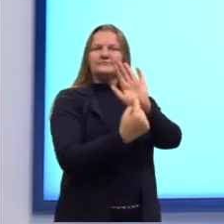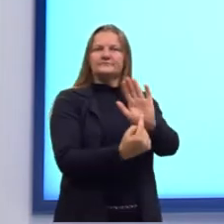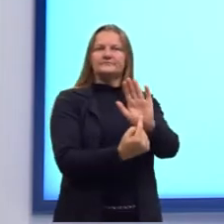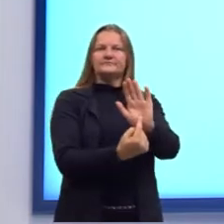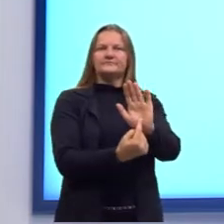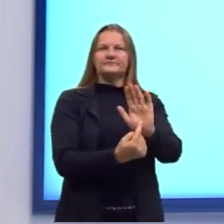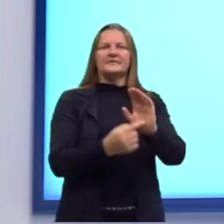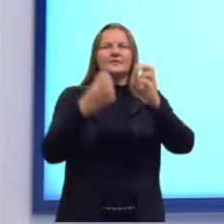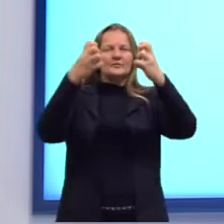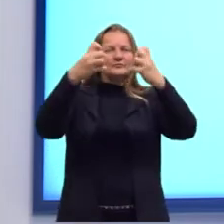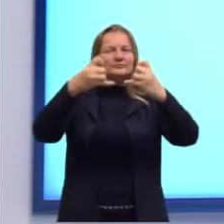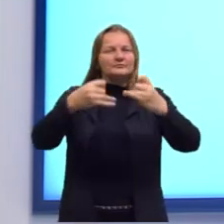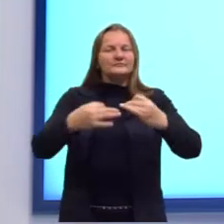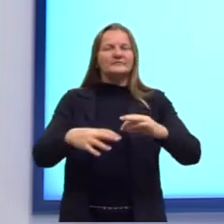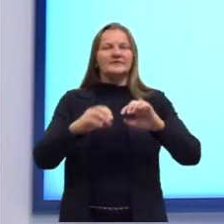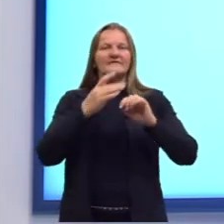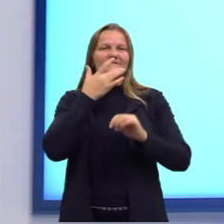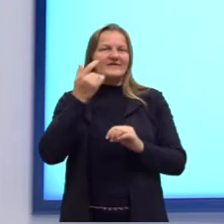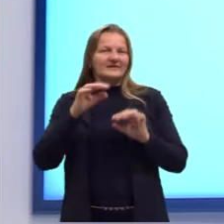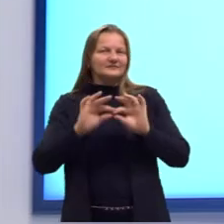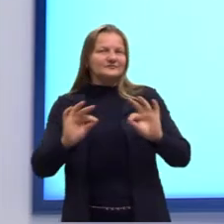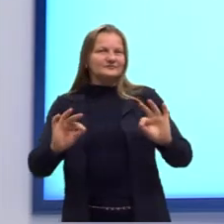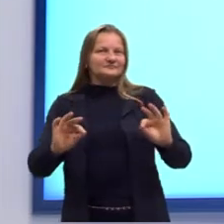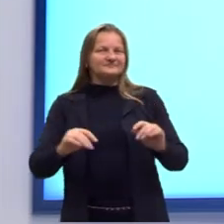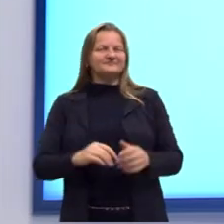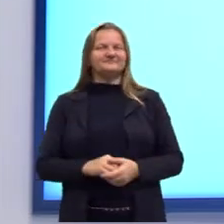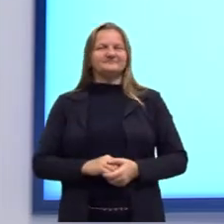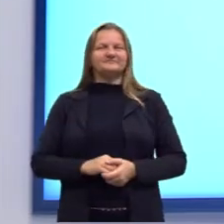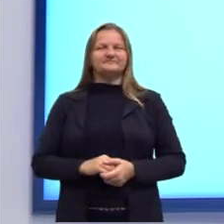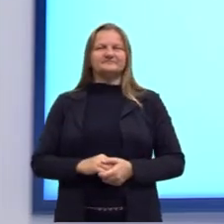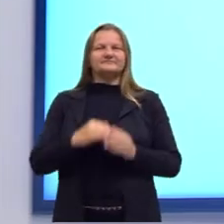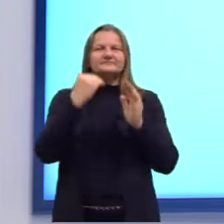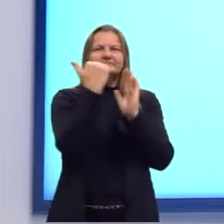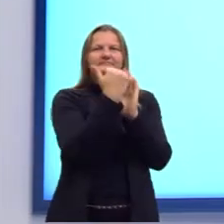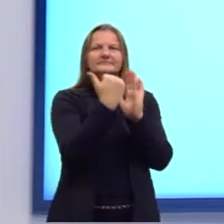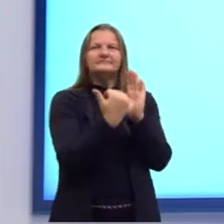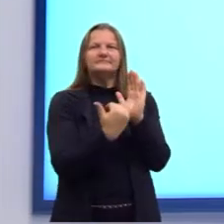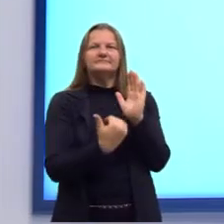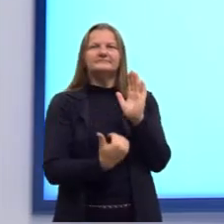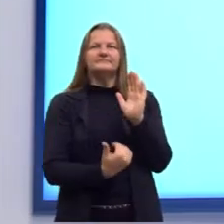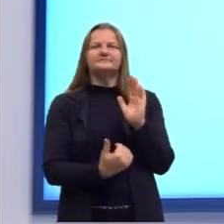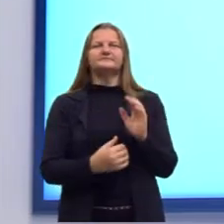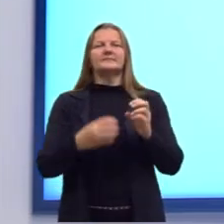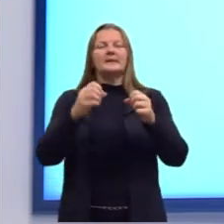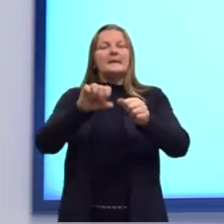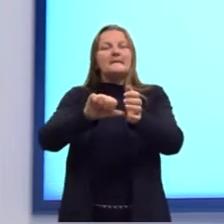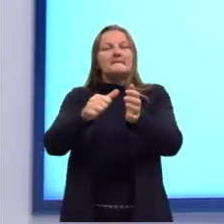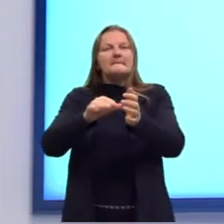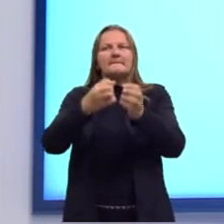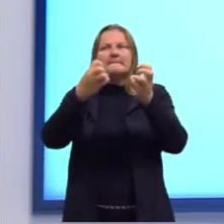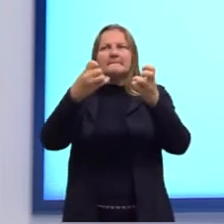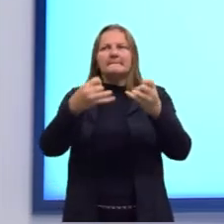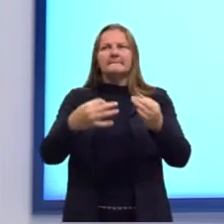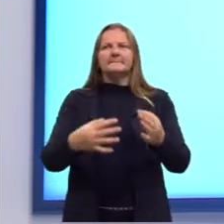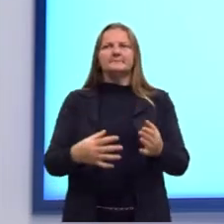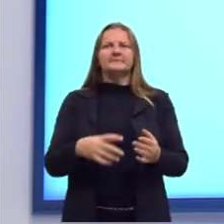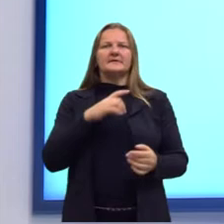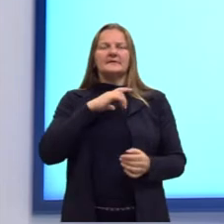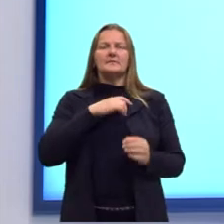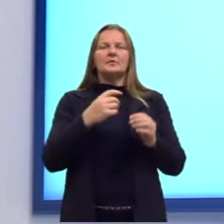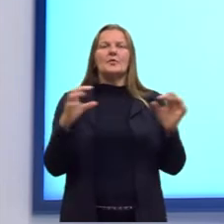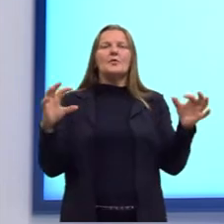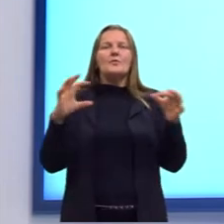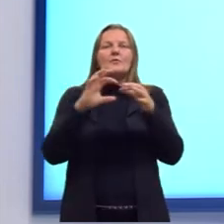descomplicar e vai ficar mais simples a gente entender né parte por parte então a gente vai falar né